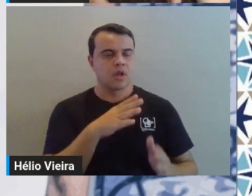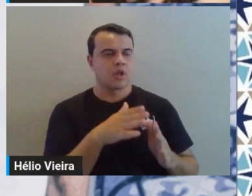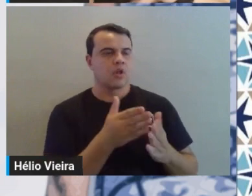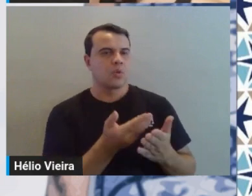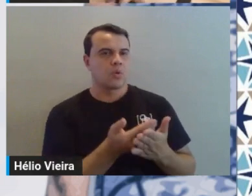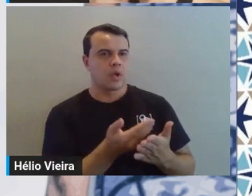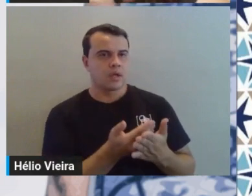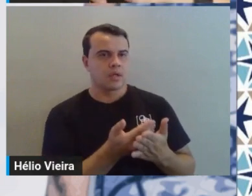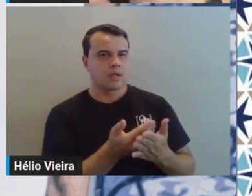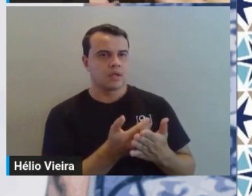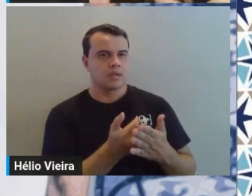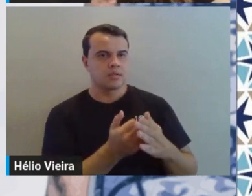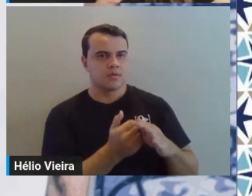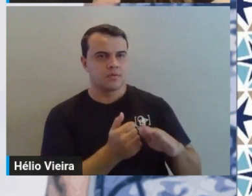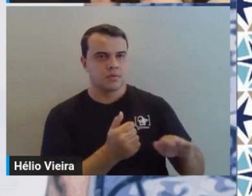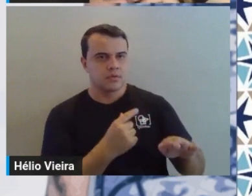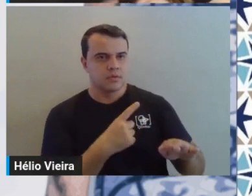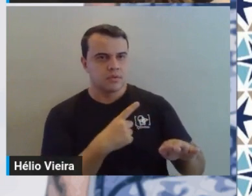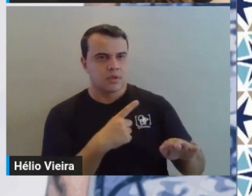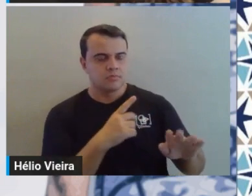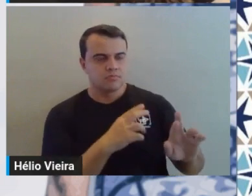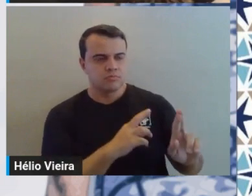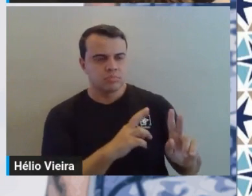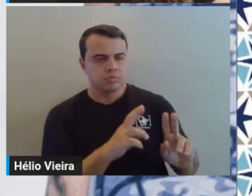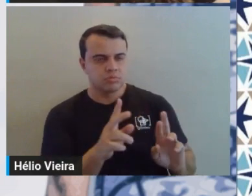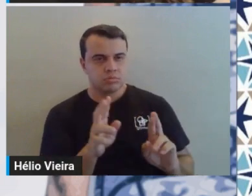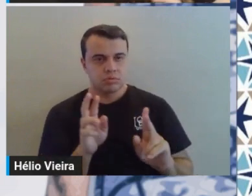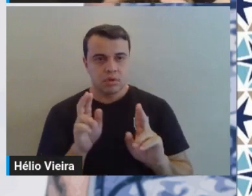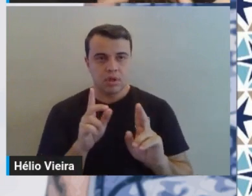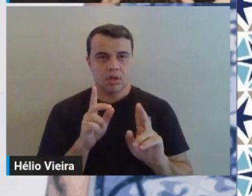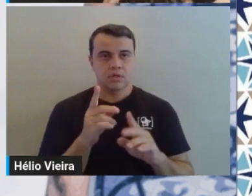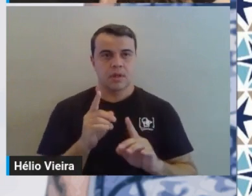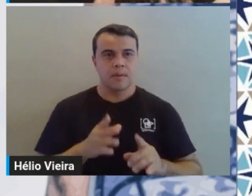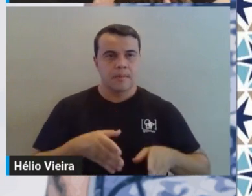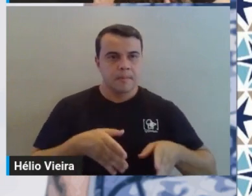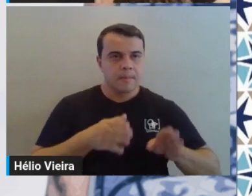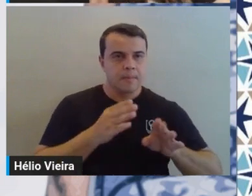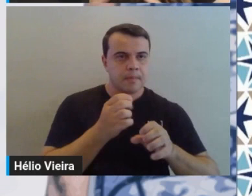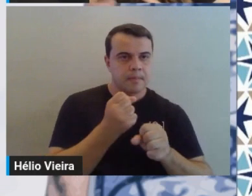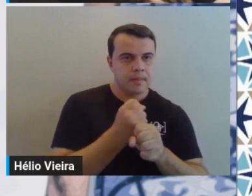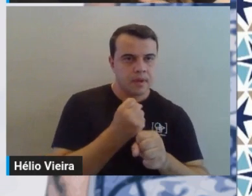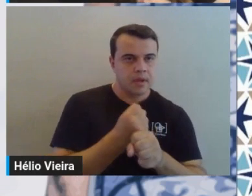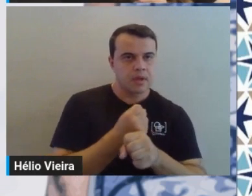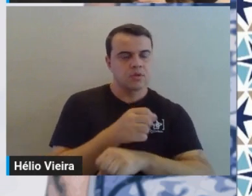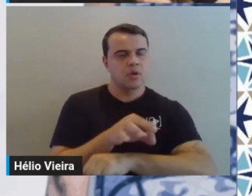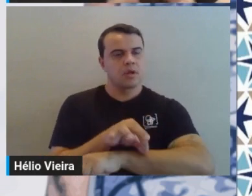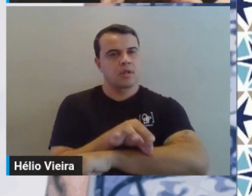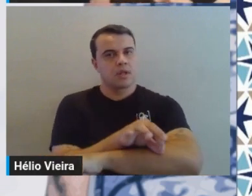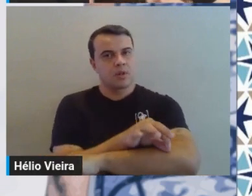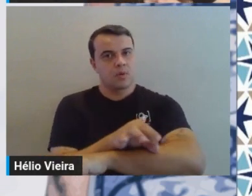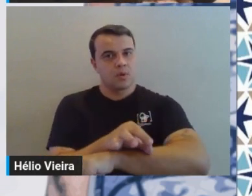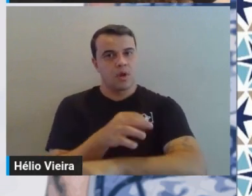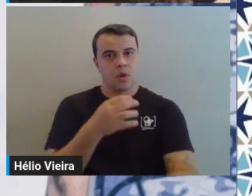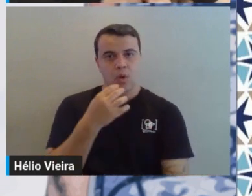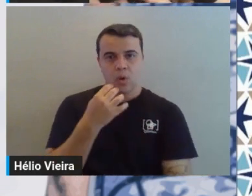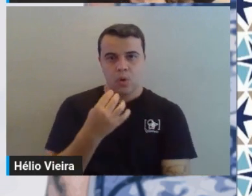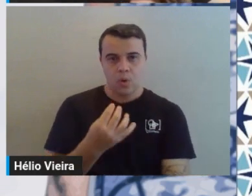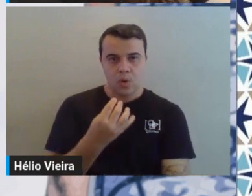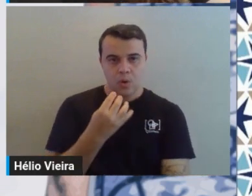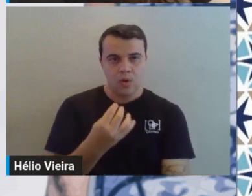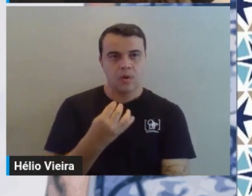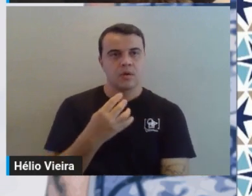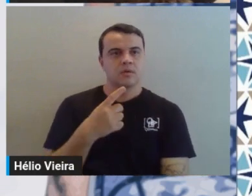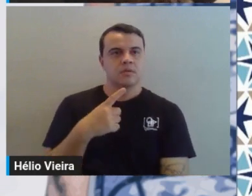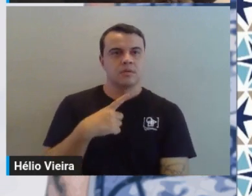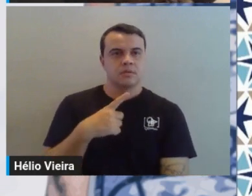para pensar nos formatos dos prédios, o formato arquitetônico, nas cores, né, nas